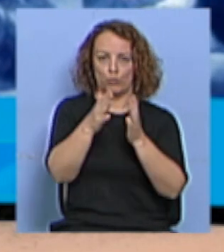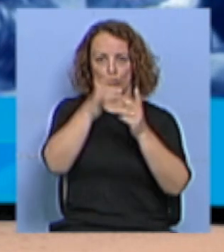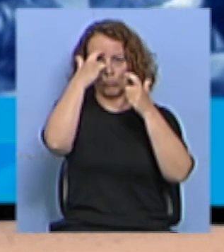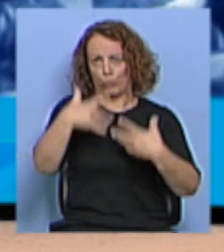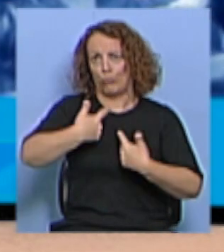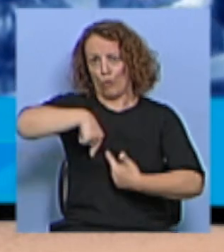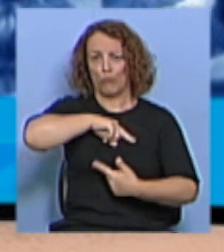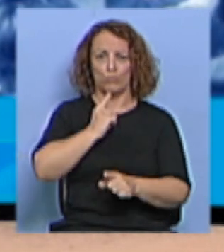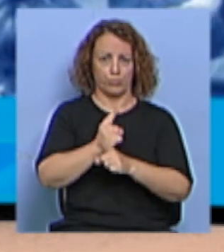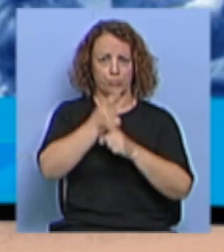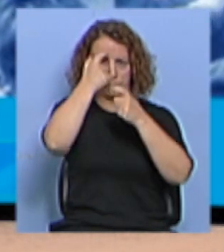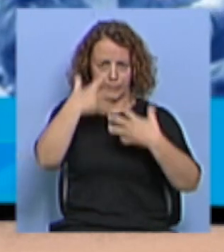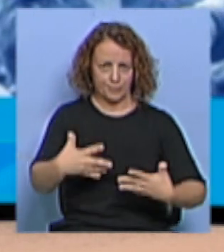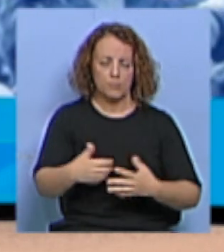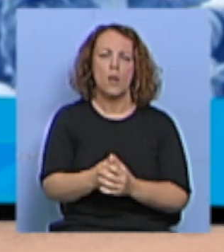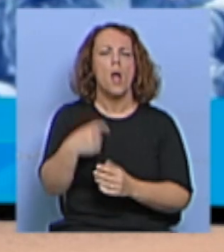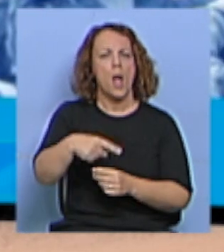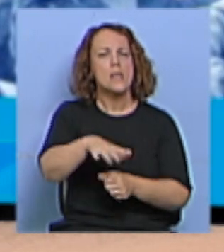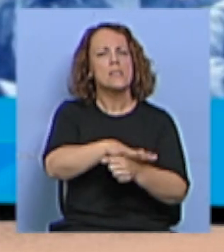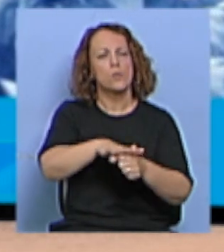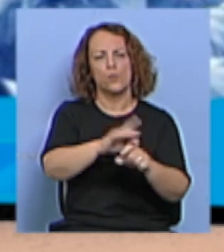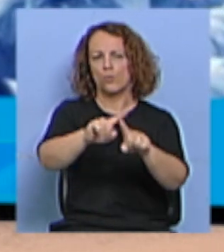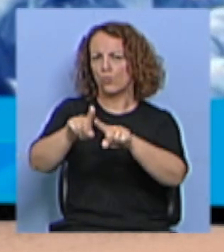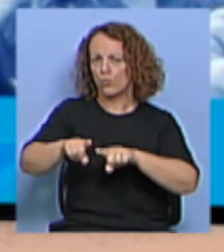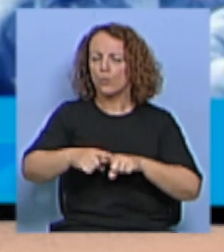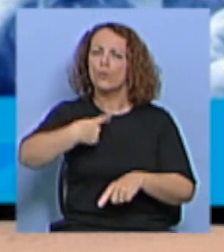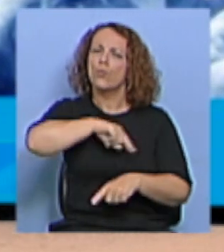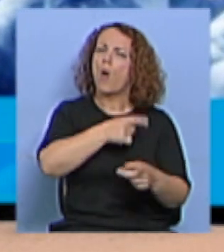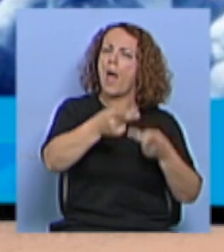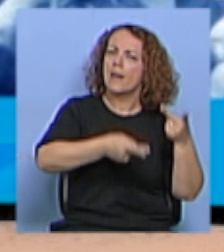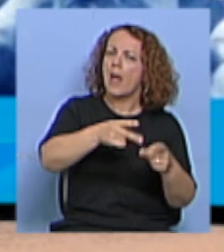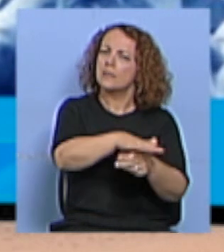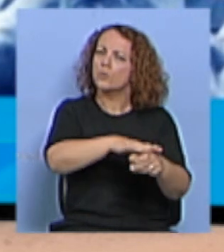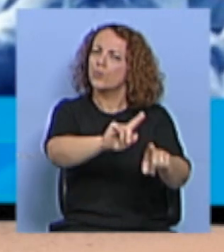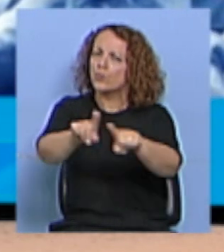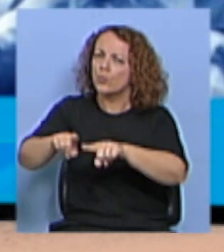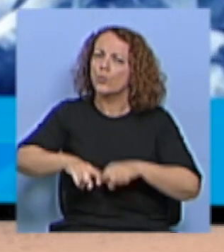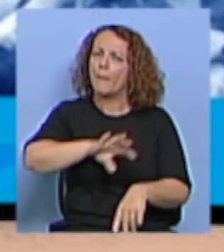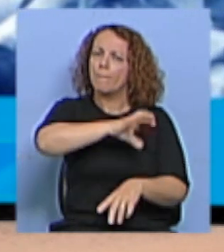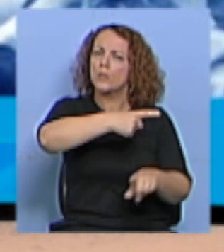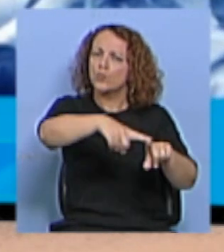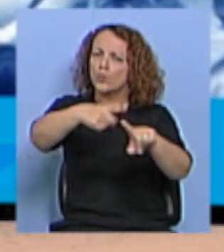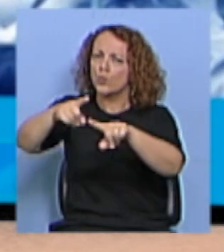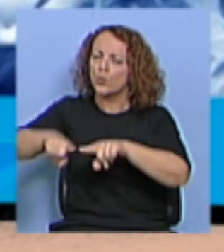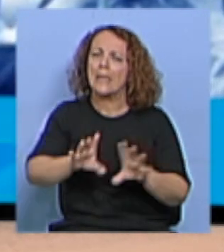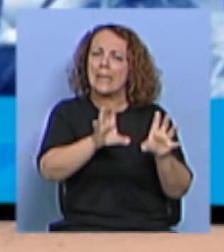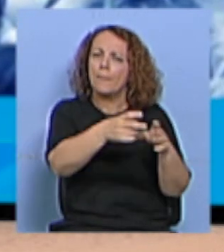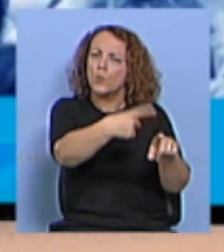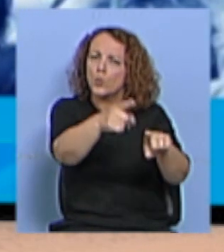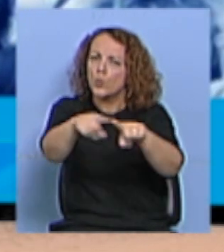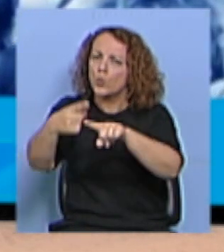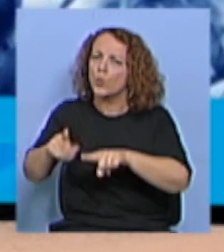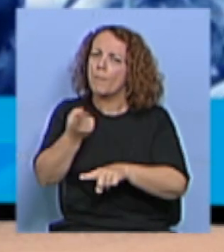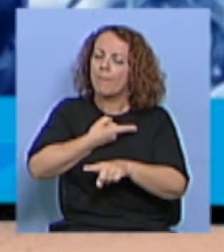exceção e temos situações diversas. Fomos analisando caso a caso, país a país, equipa a equipa, para nos adequarmos